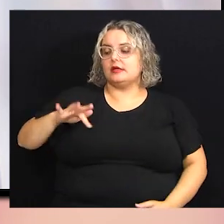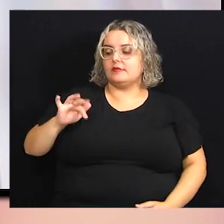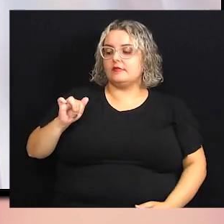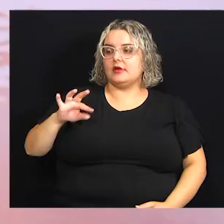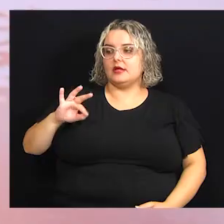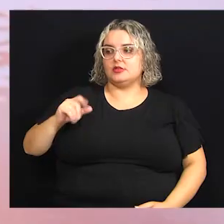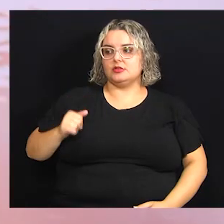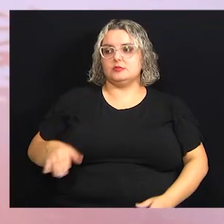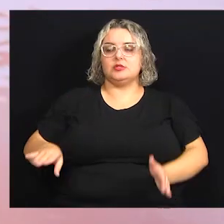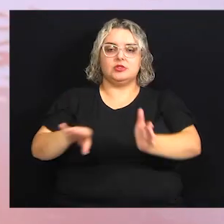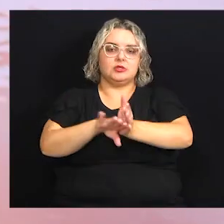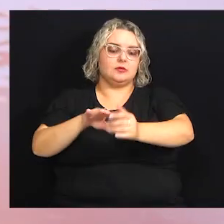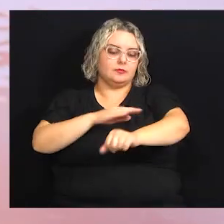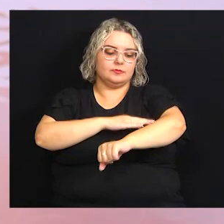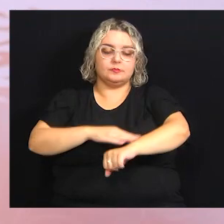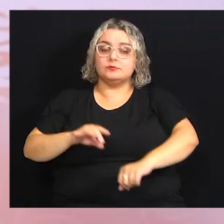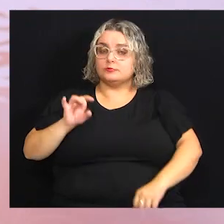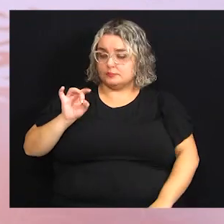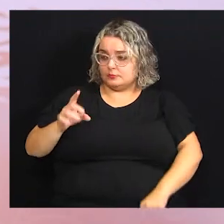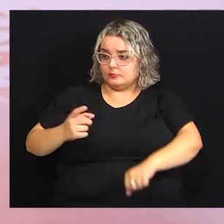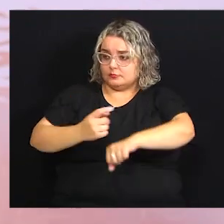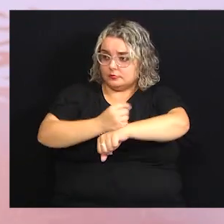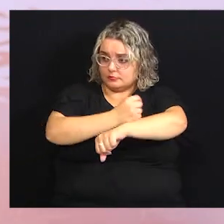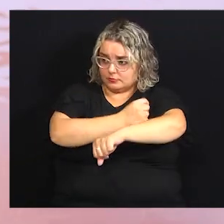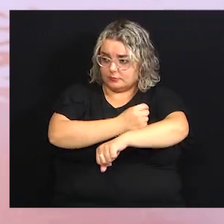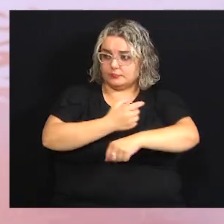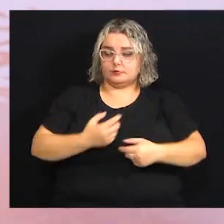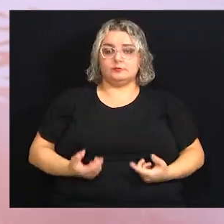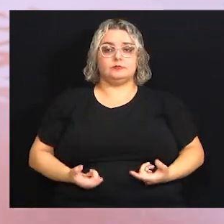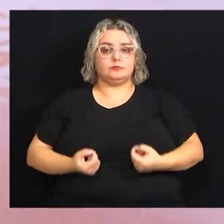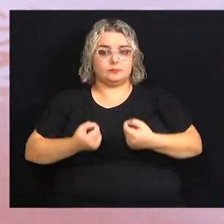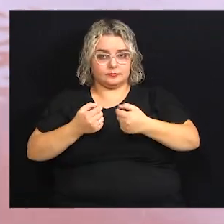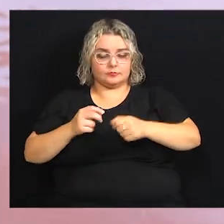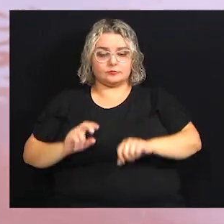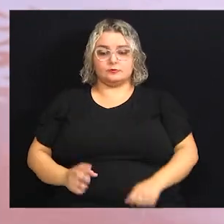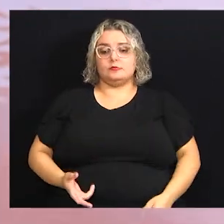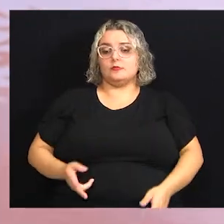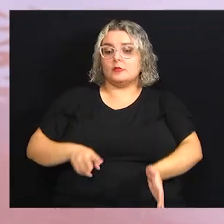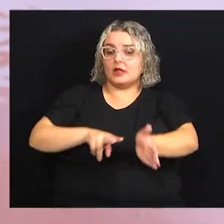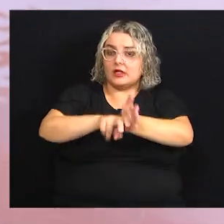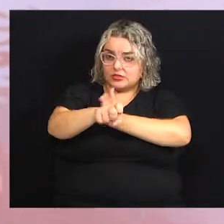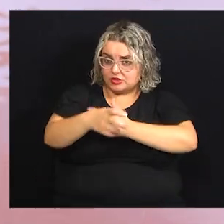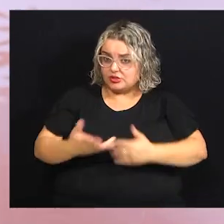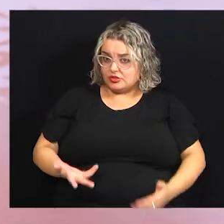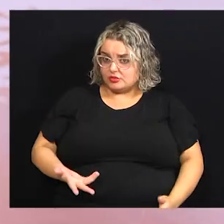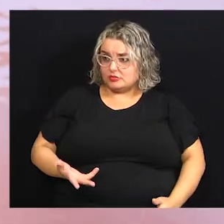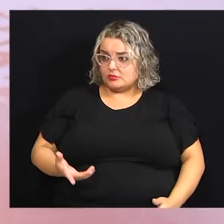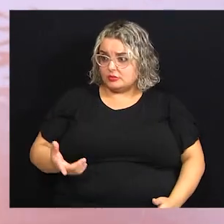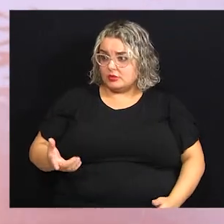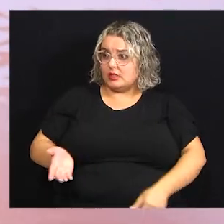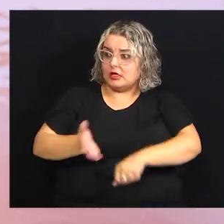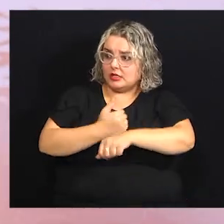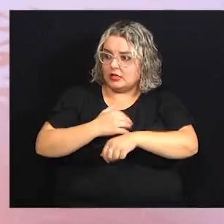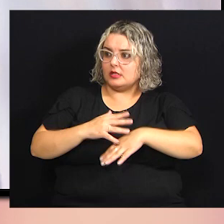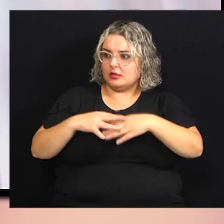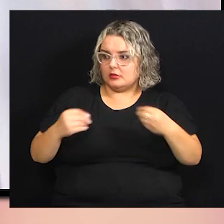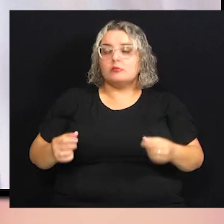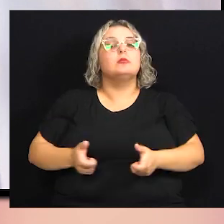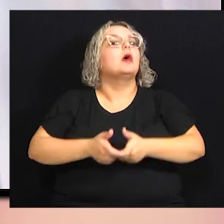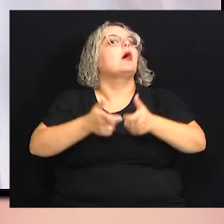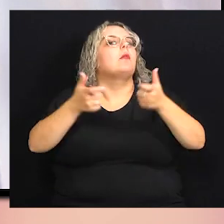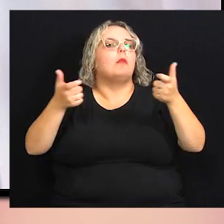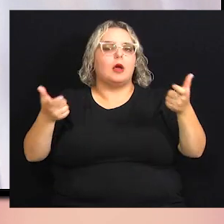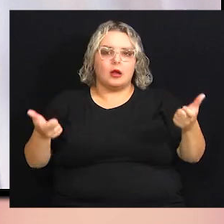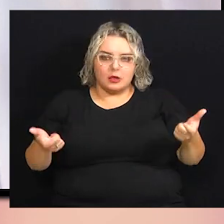pele. Só o câncer de pele, diagnosticado de maneira precoce, ele tem cura? A